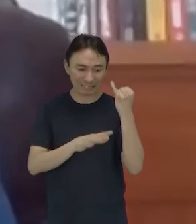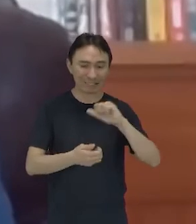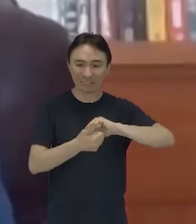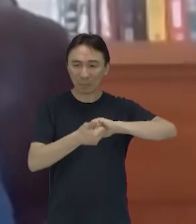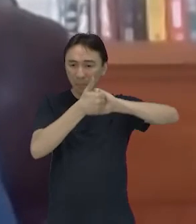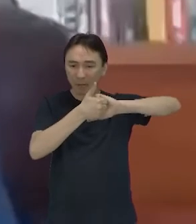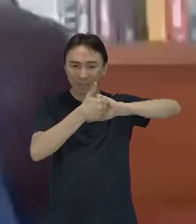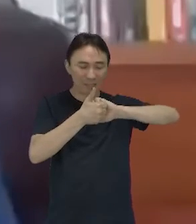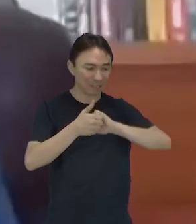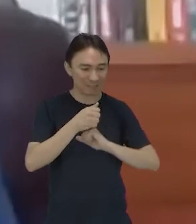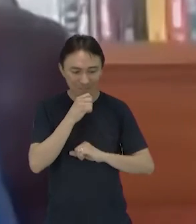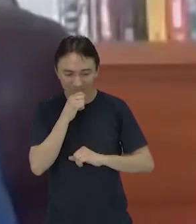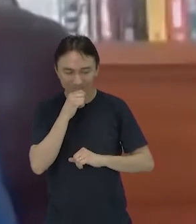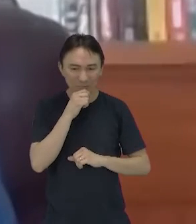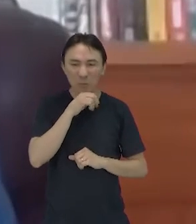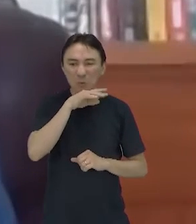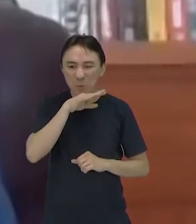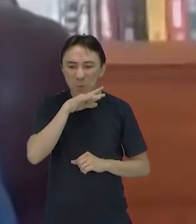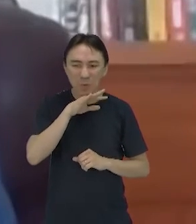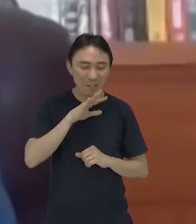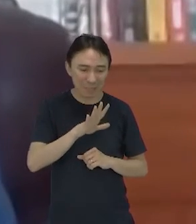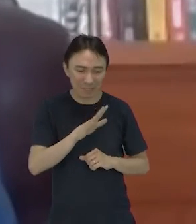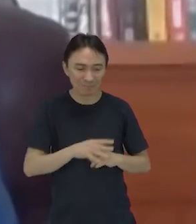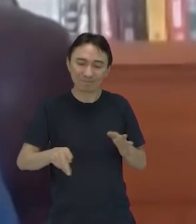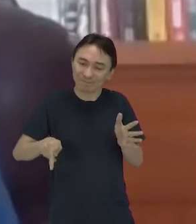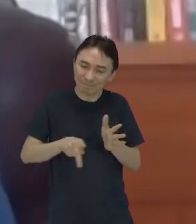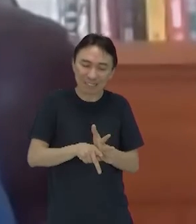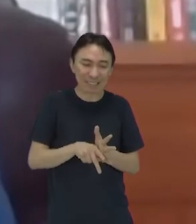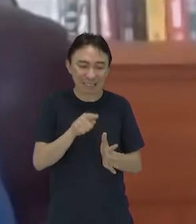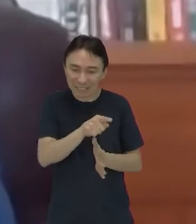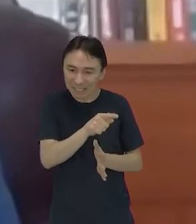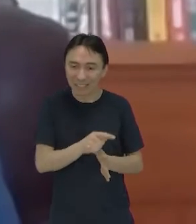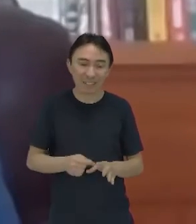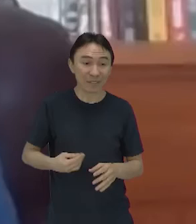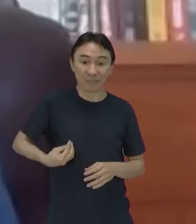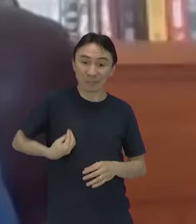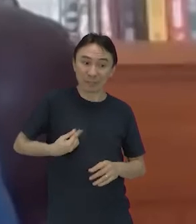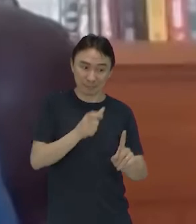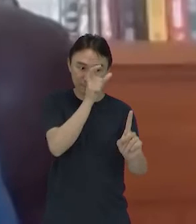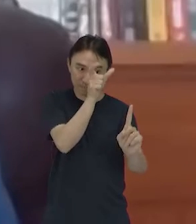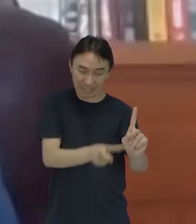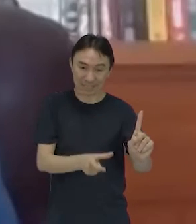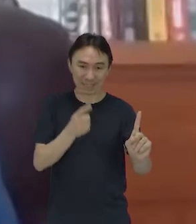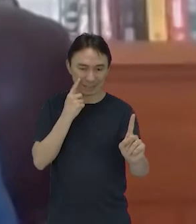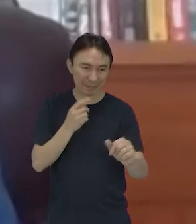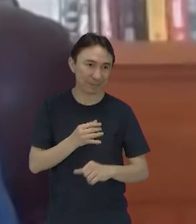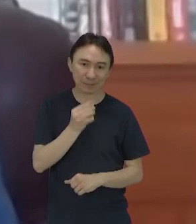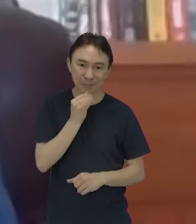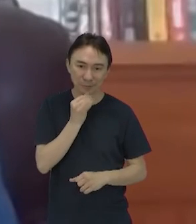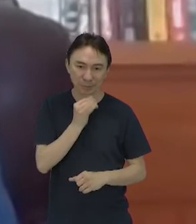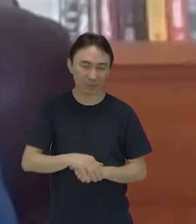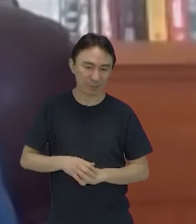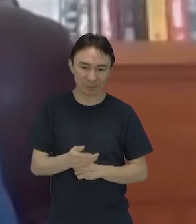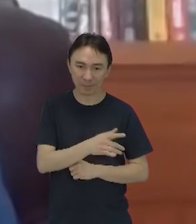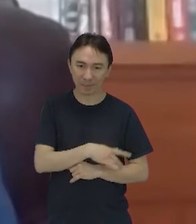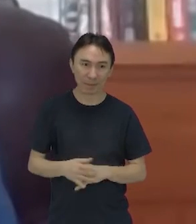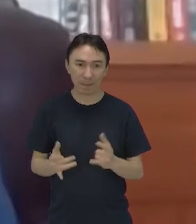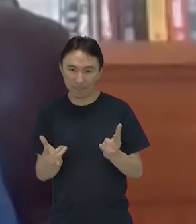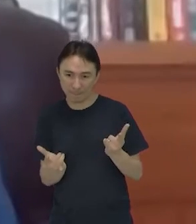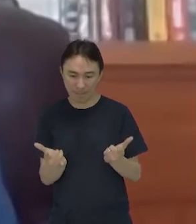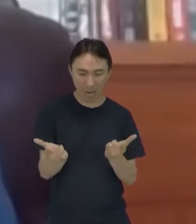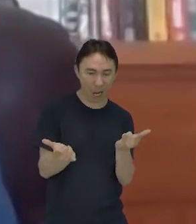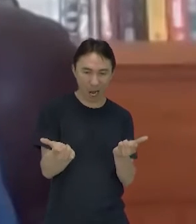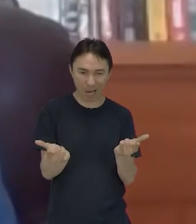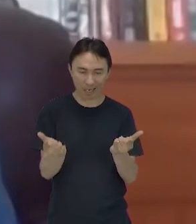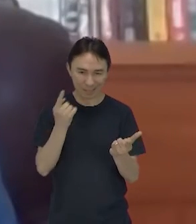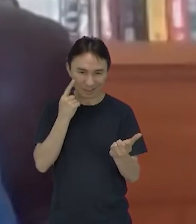grande novela da vida do personagem. Eu não tenho como pular do Homem-Aranha 253 para